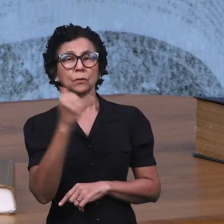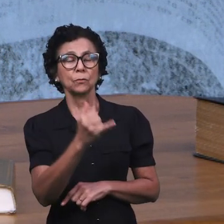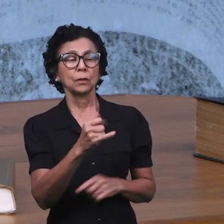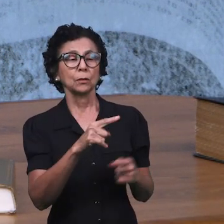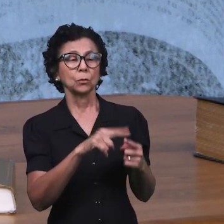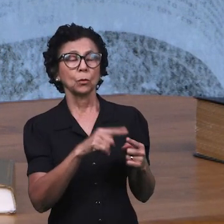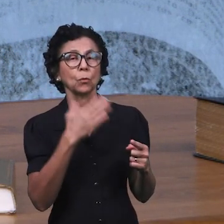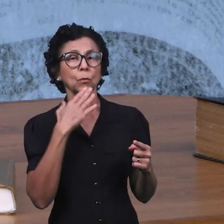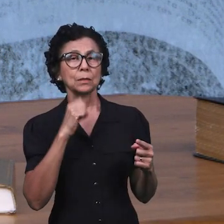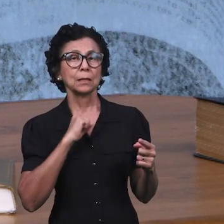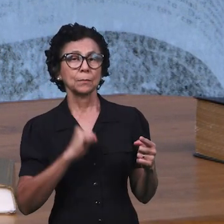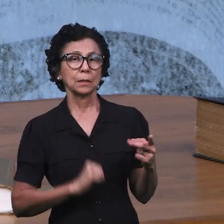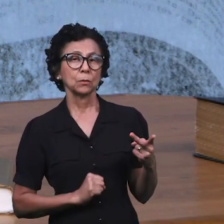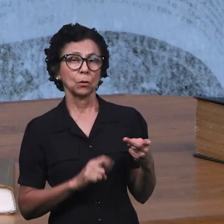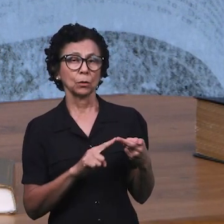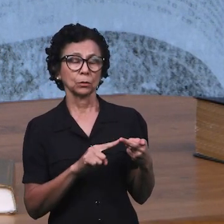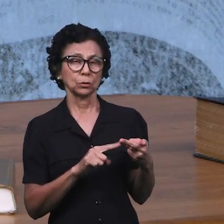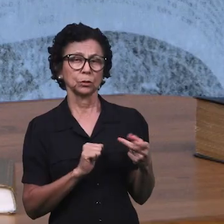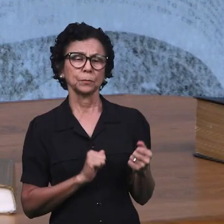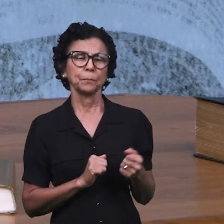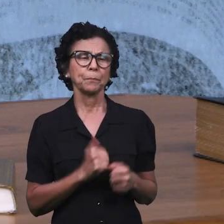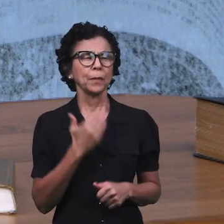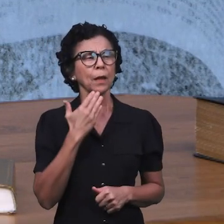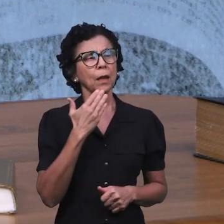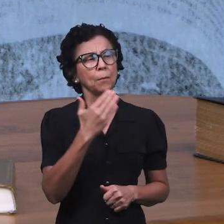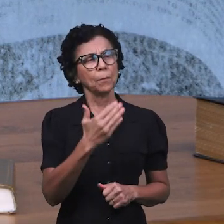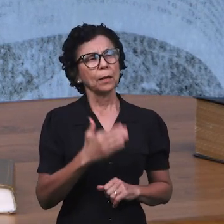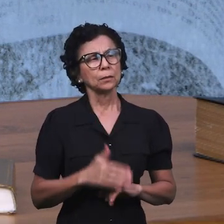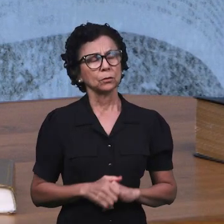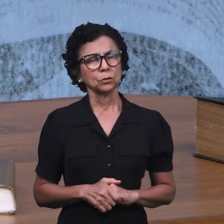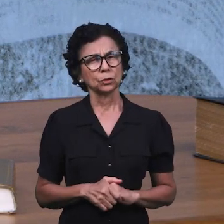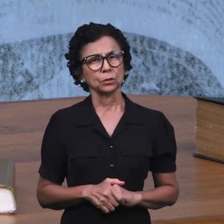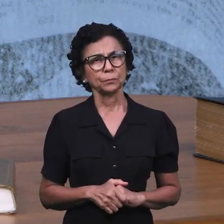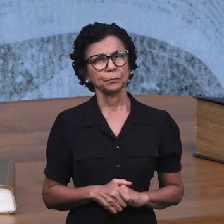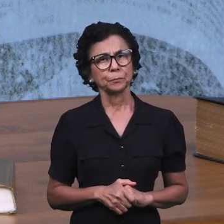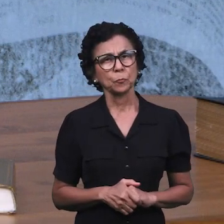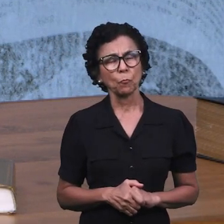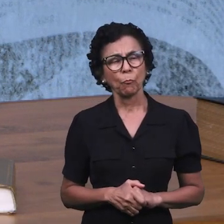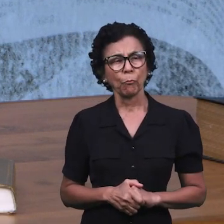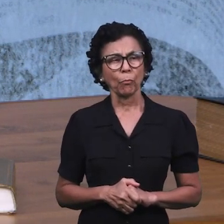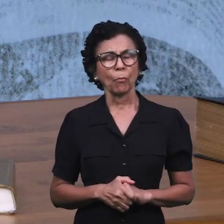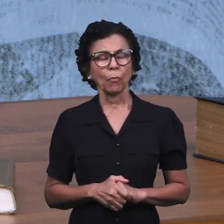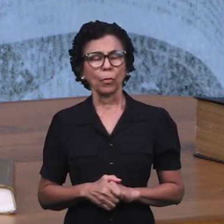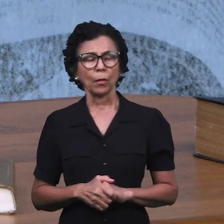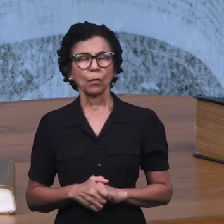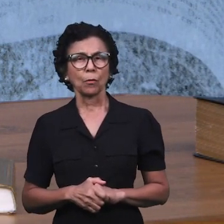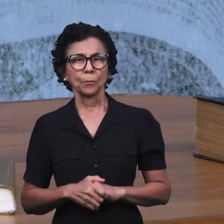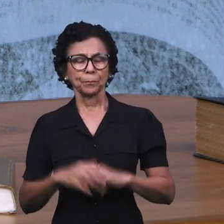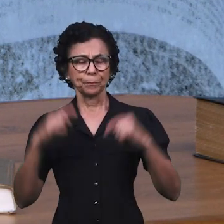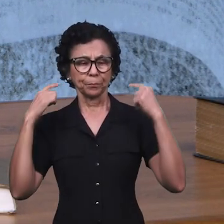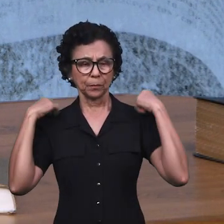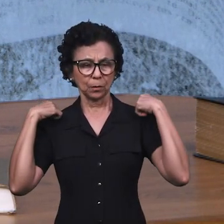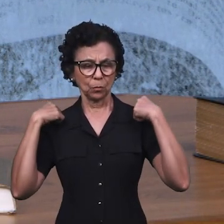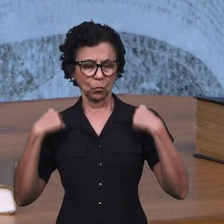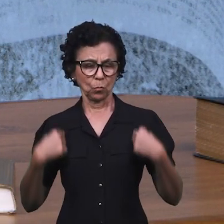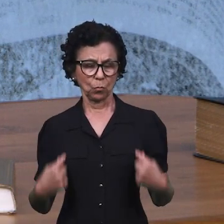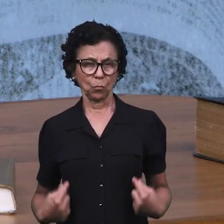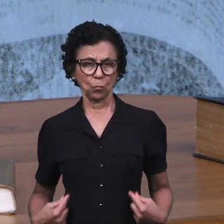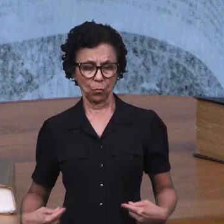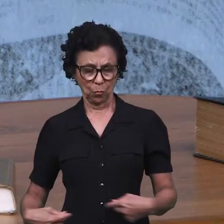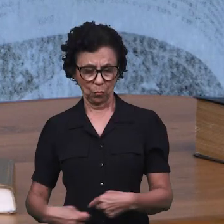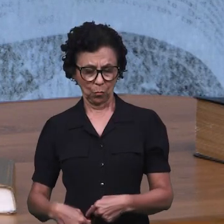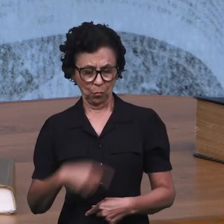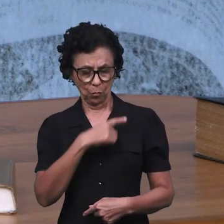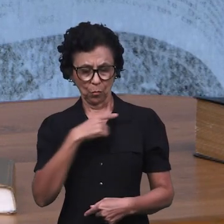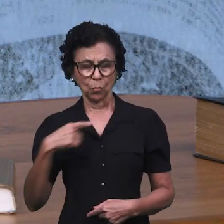Aquimeleque: traze-me, peço-te aqui o éfode. E Abiatar trouxe o éfode a Davi.